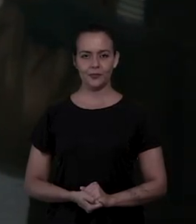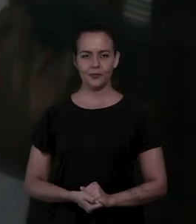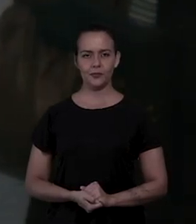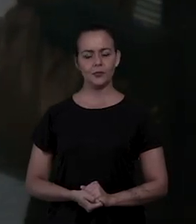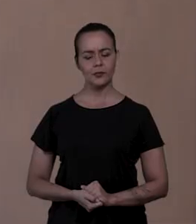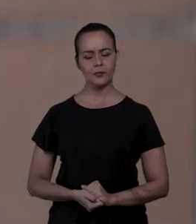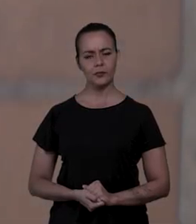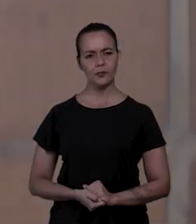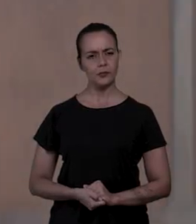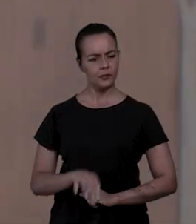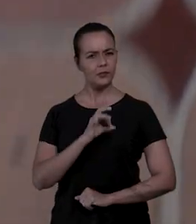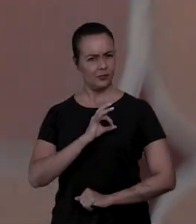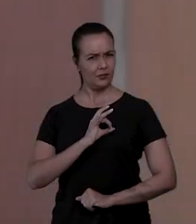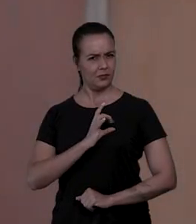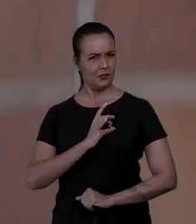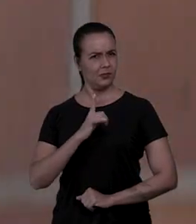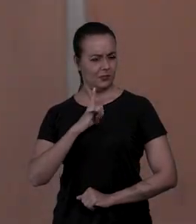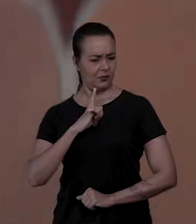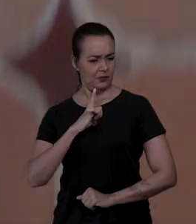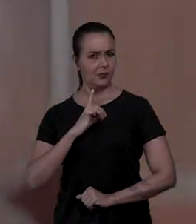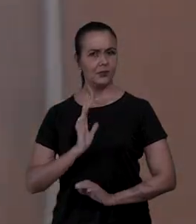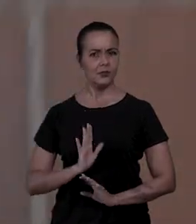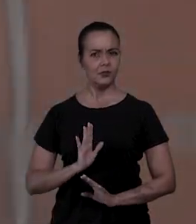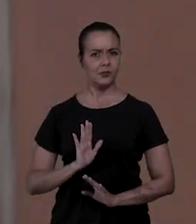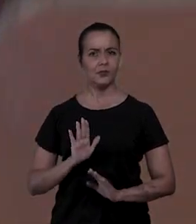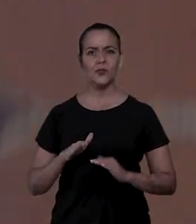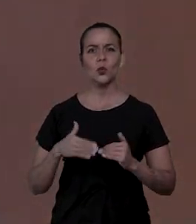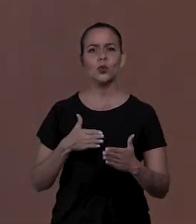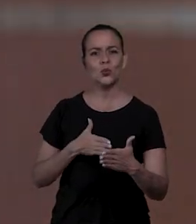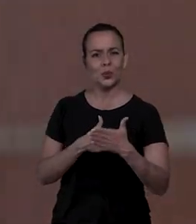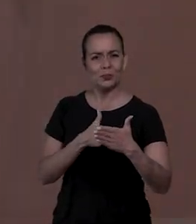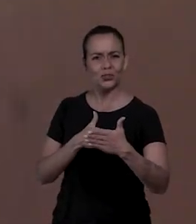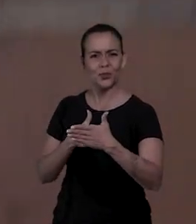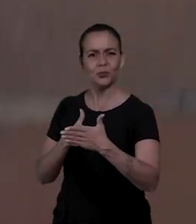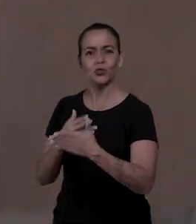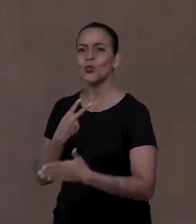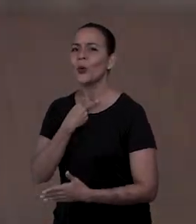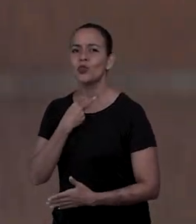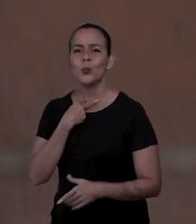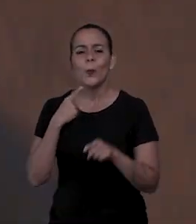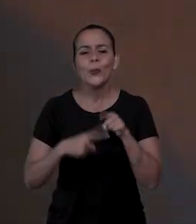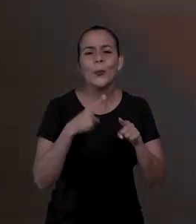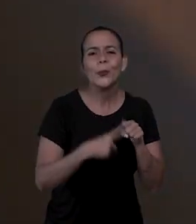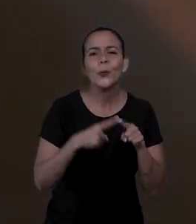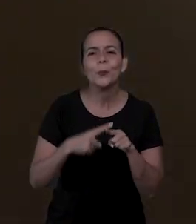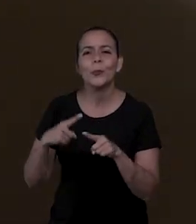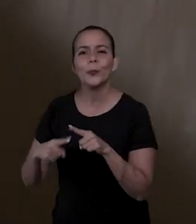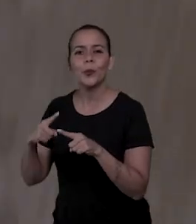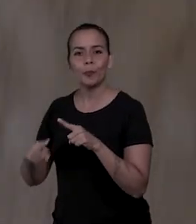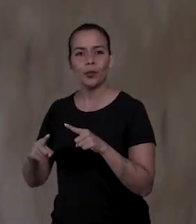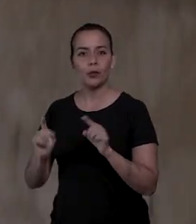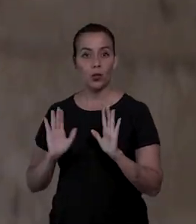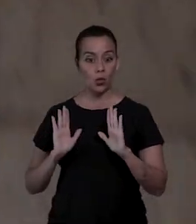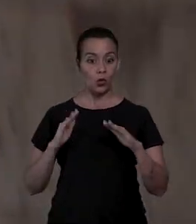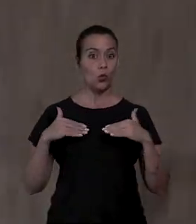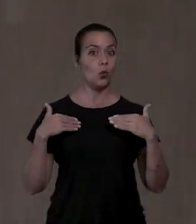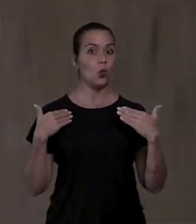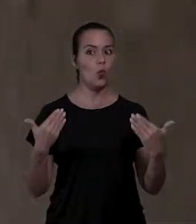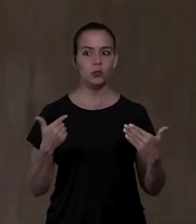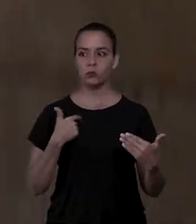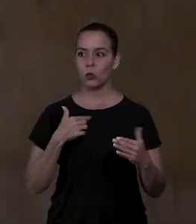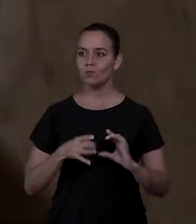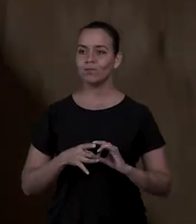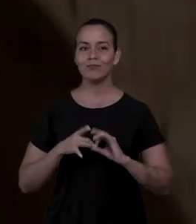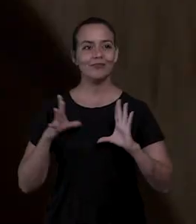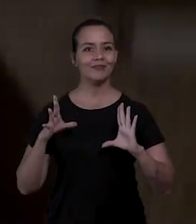Dá medo, porque quando a gente está muito tempo na restrição, não pode. Quando a gente se autoriza,